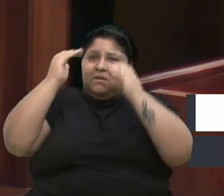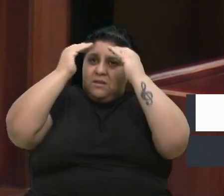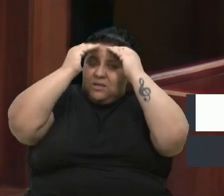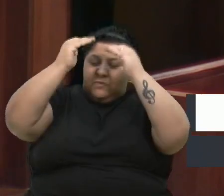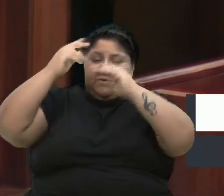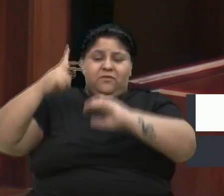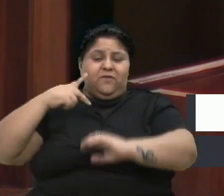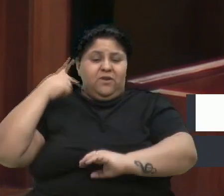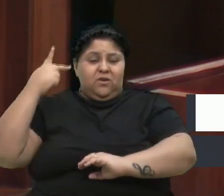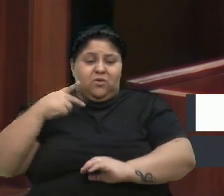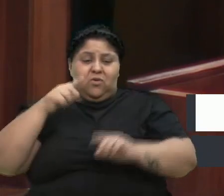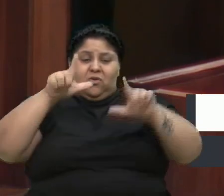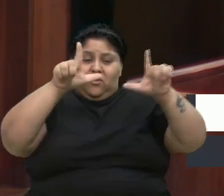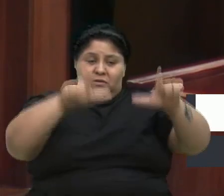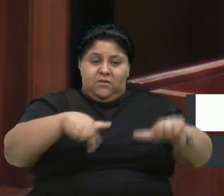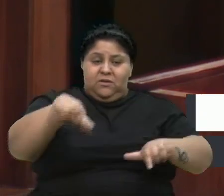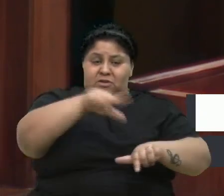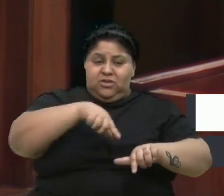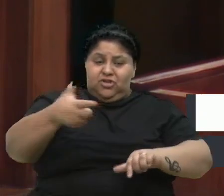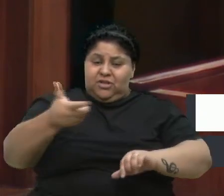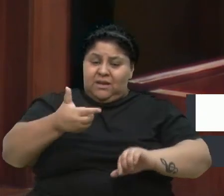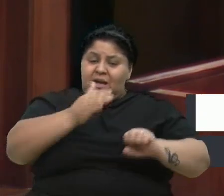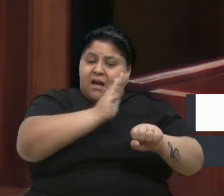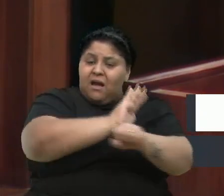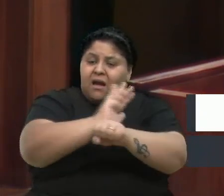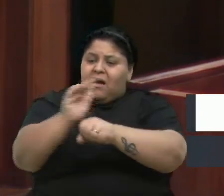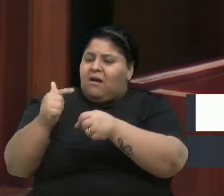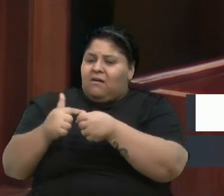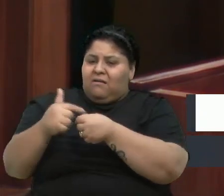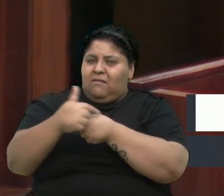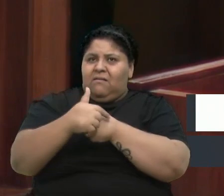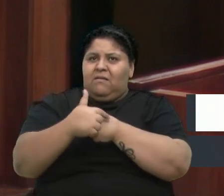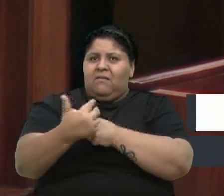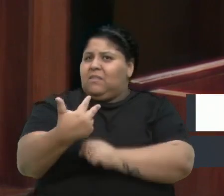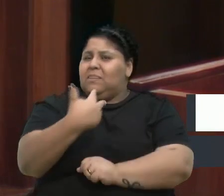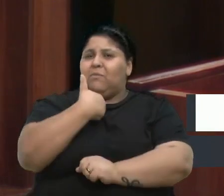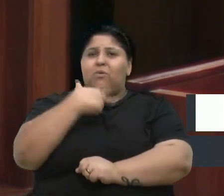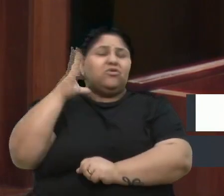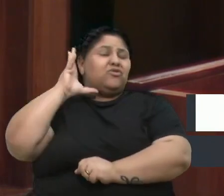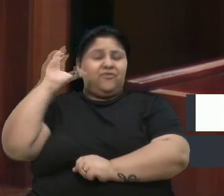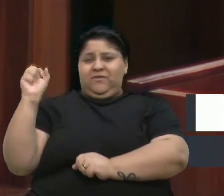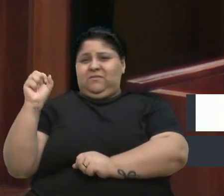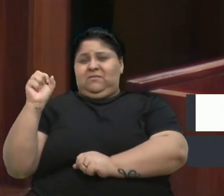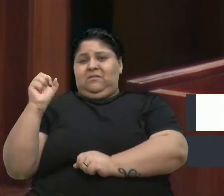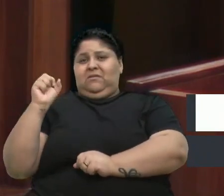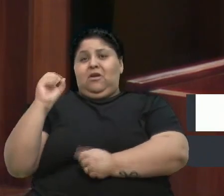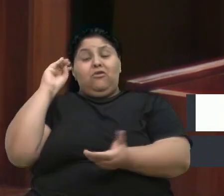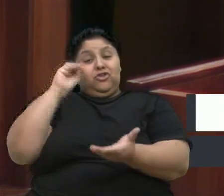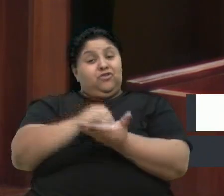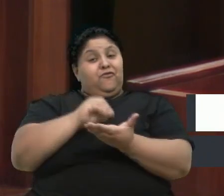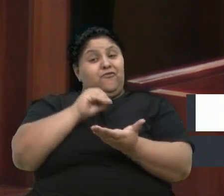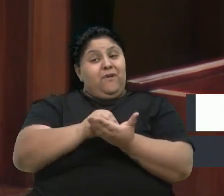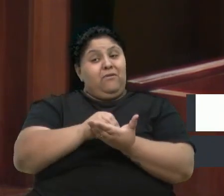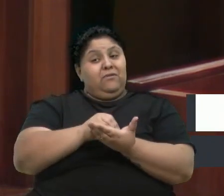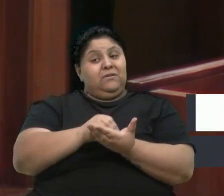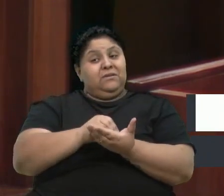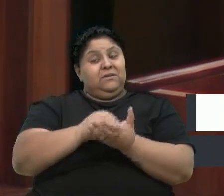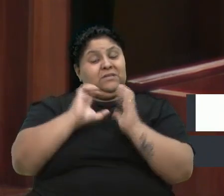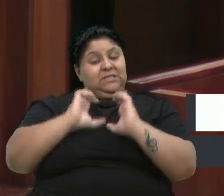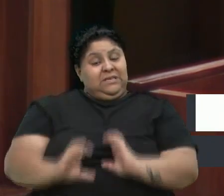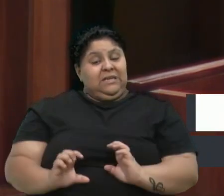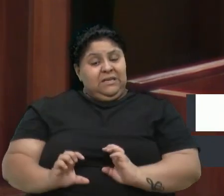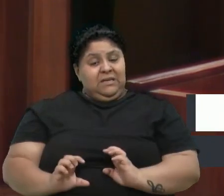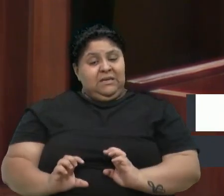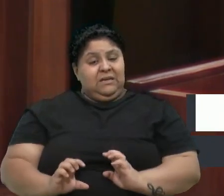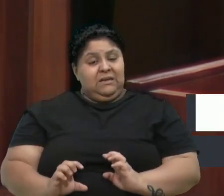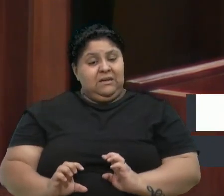respeito àquilo que a gente quer colaborar com a cidade, a gente não pode ouvir isso, que eu acho uma deselegância a secretária dizer,